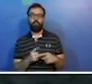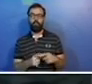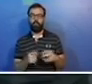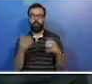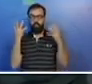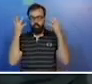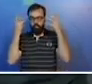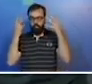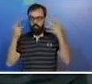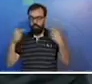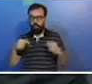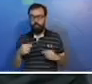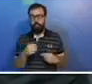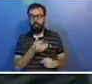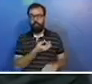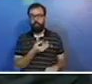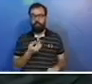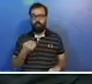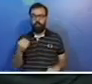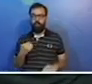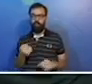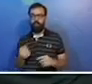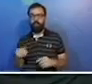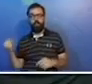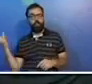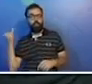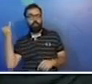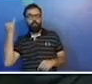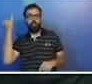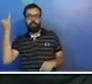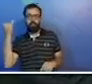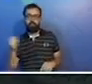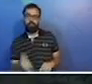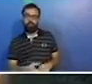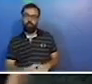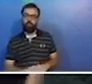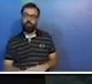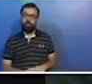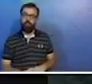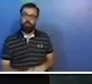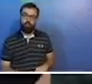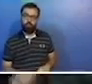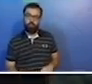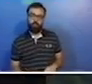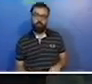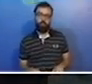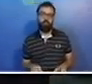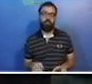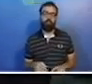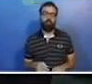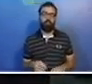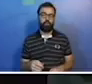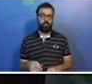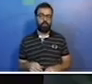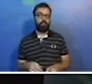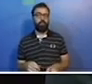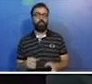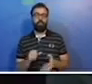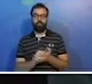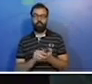o ecossistema onde ela se encontra. Exercício 3, também feito no